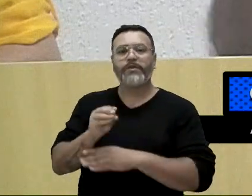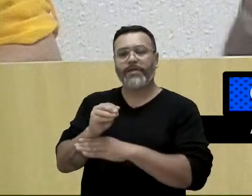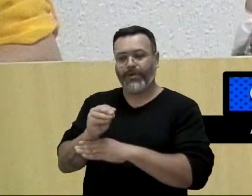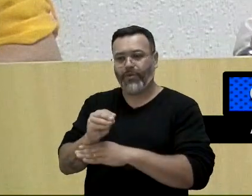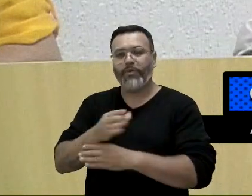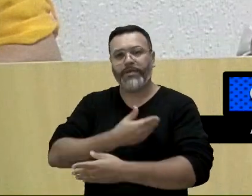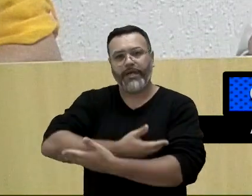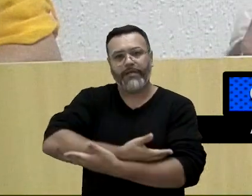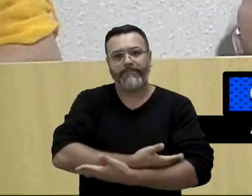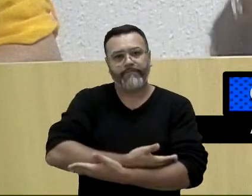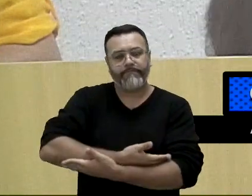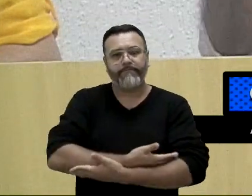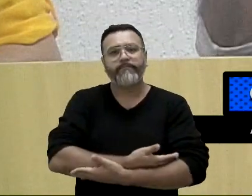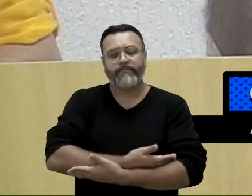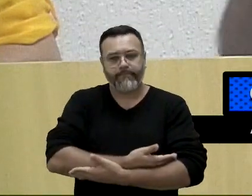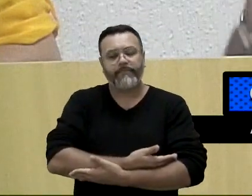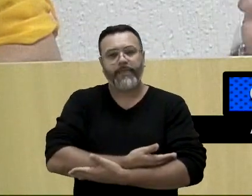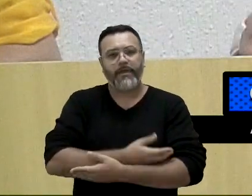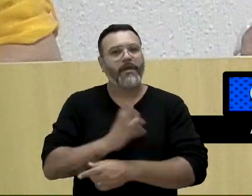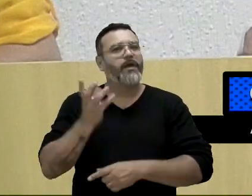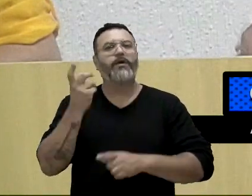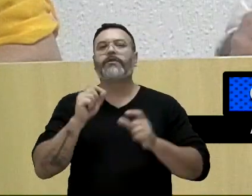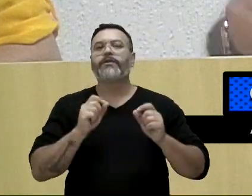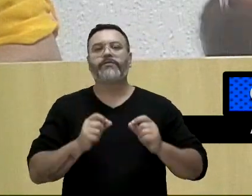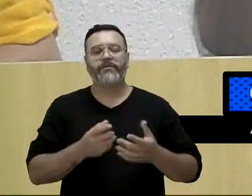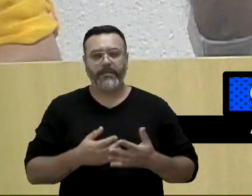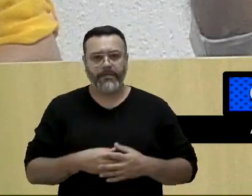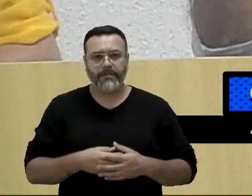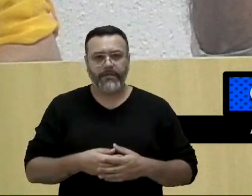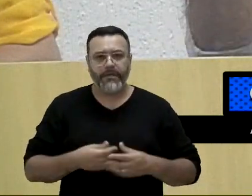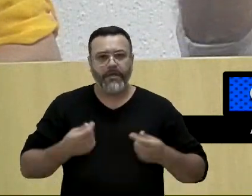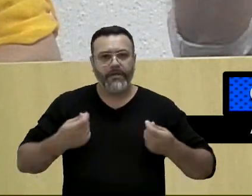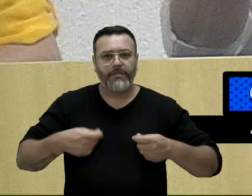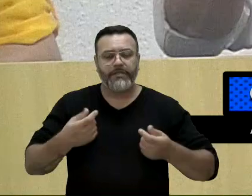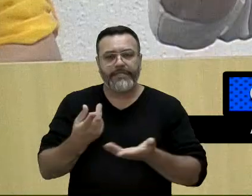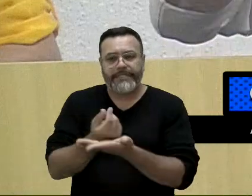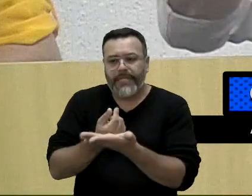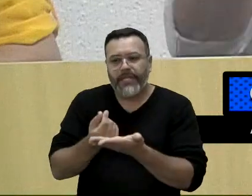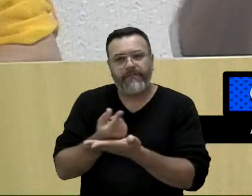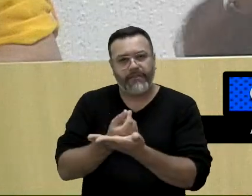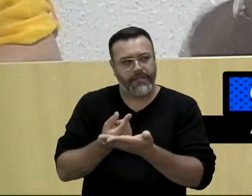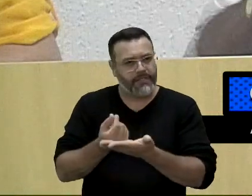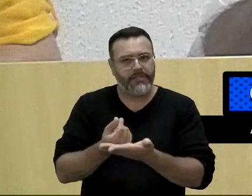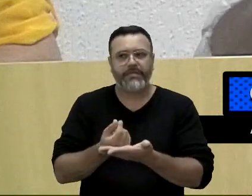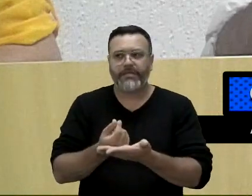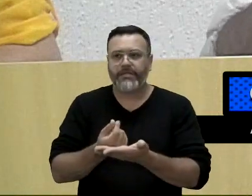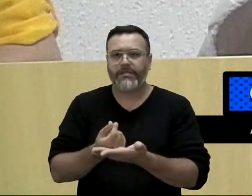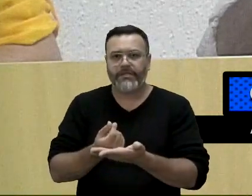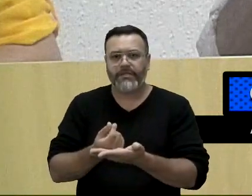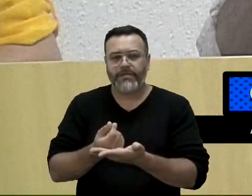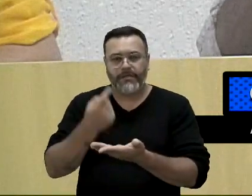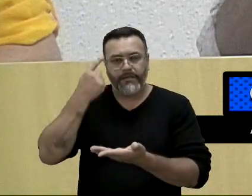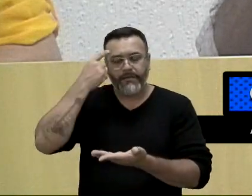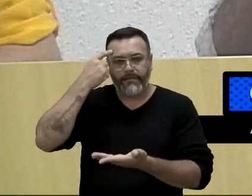Ela passa necessidades, ela passa dificuldades financeiras, ela fica...